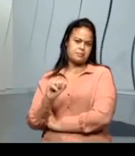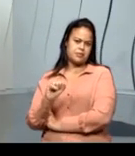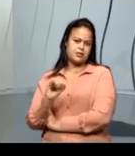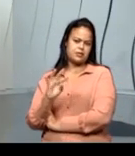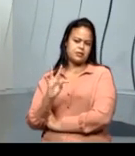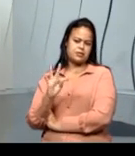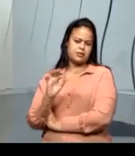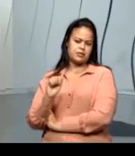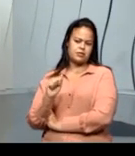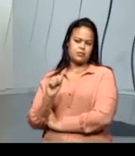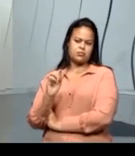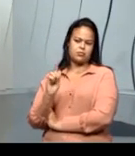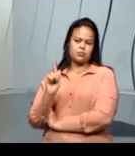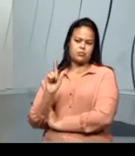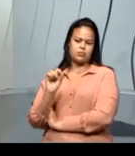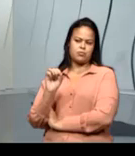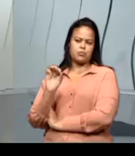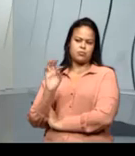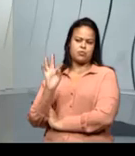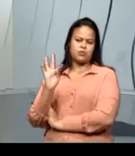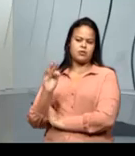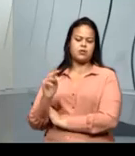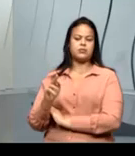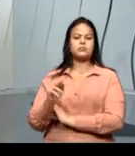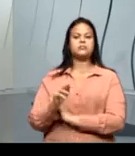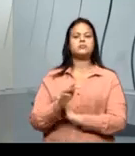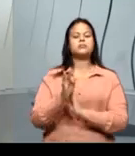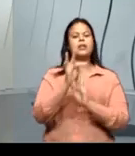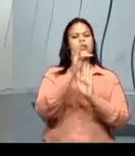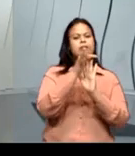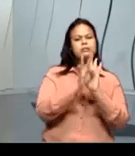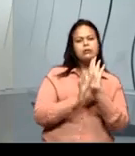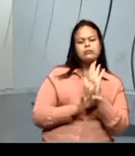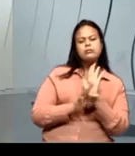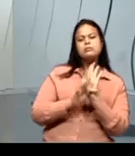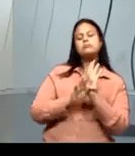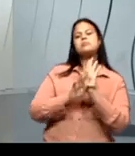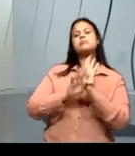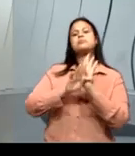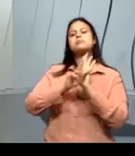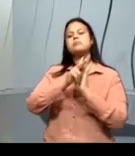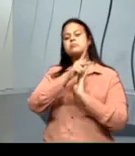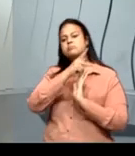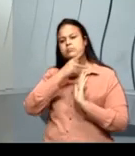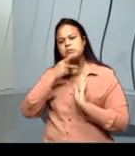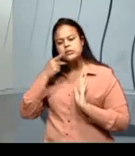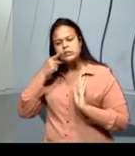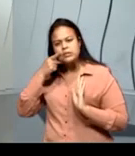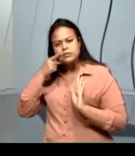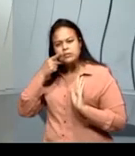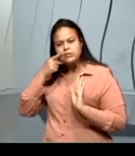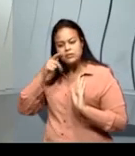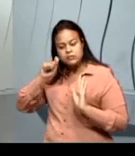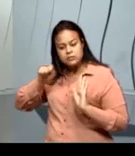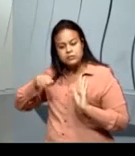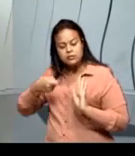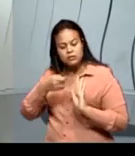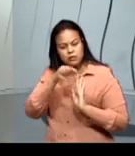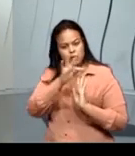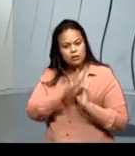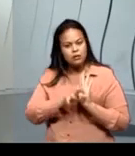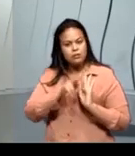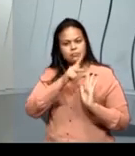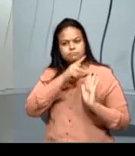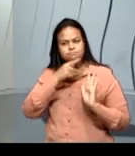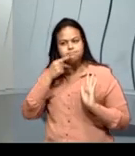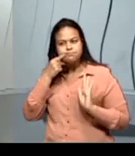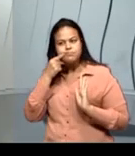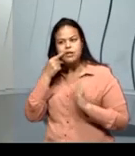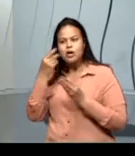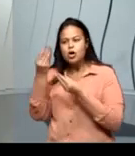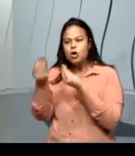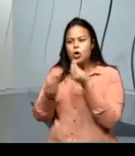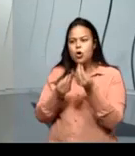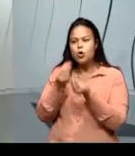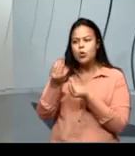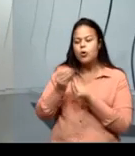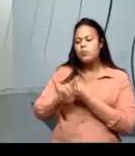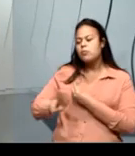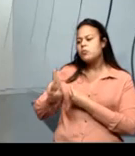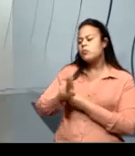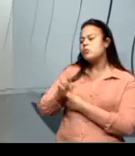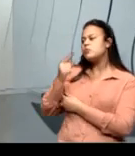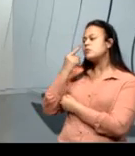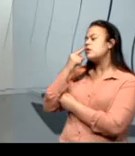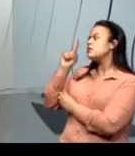R² é igual ao valor de um dos vetores, que nesse caso é 3, mais o valor